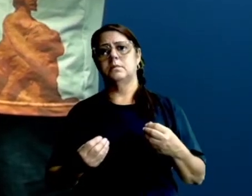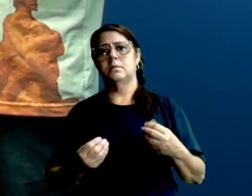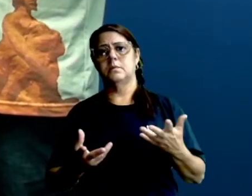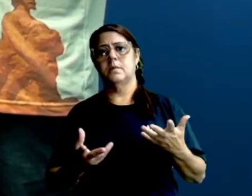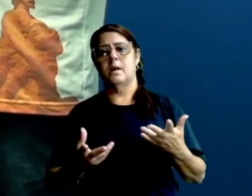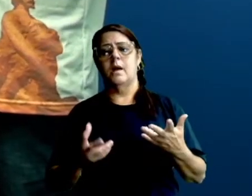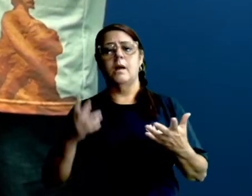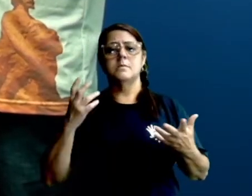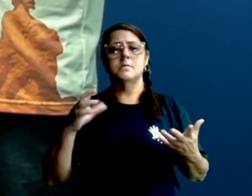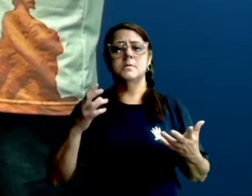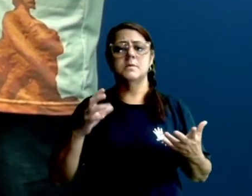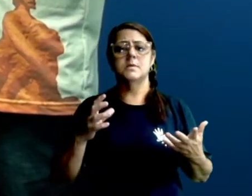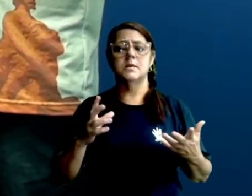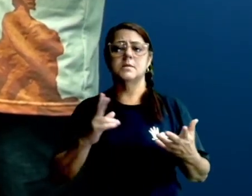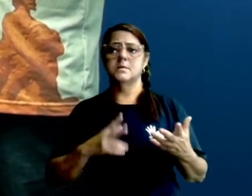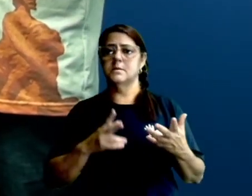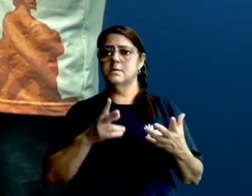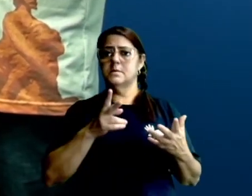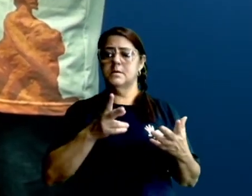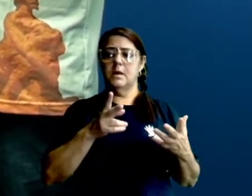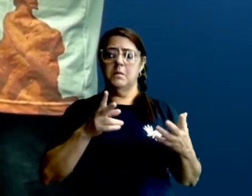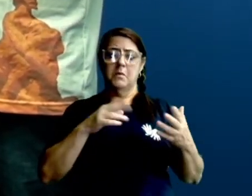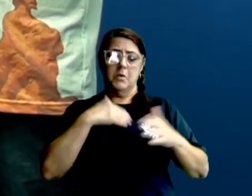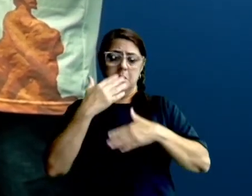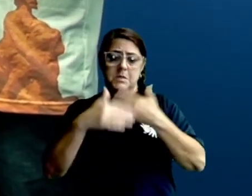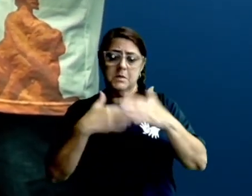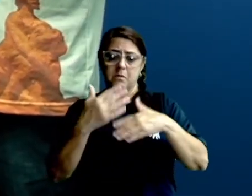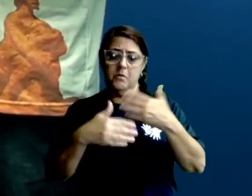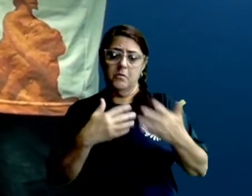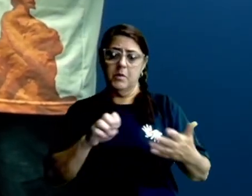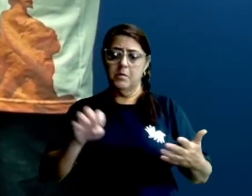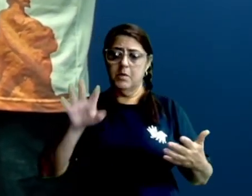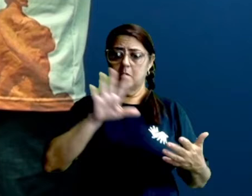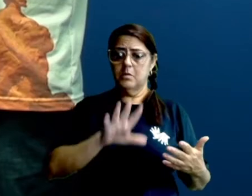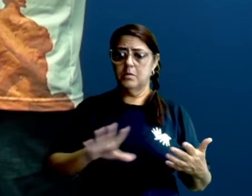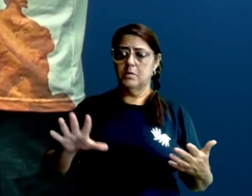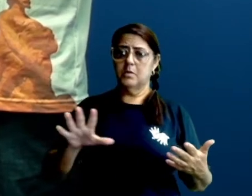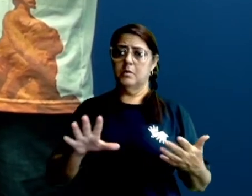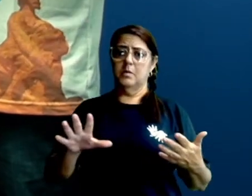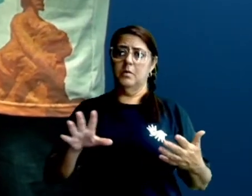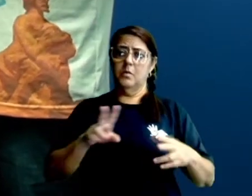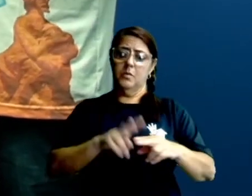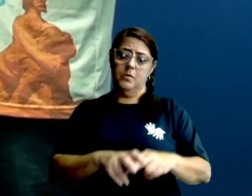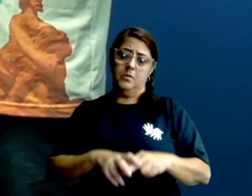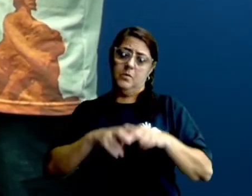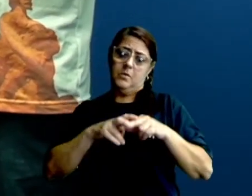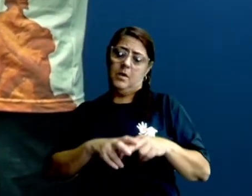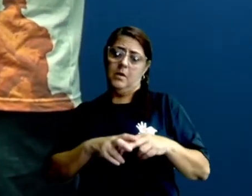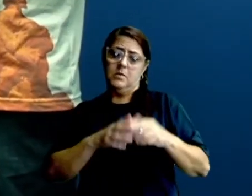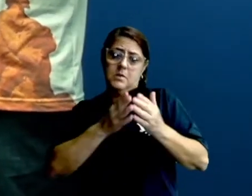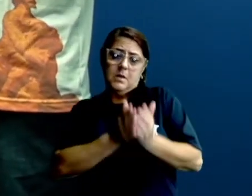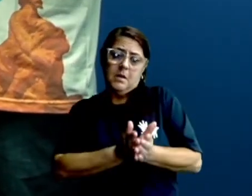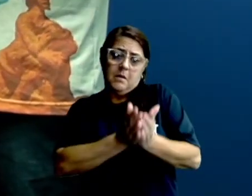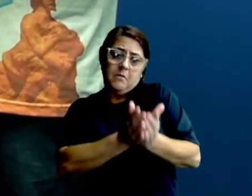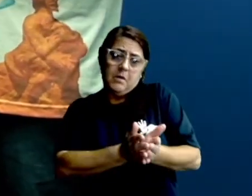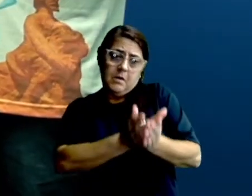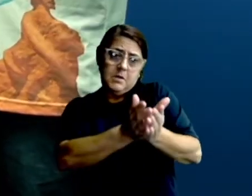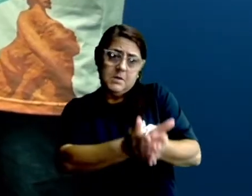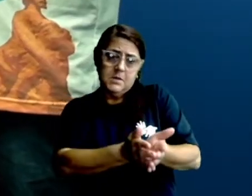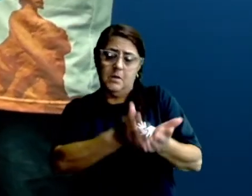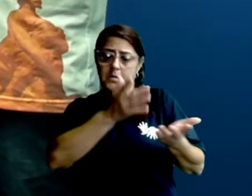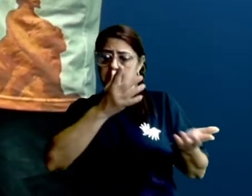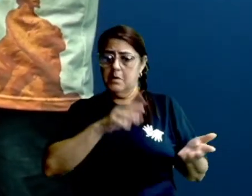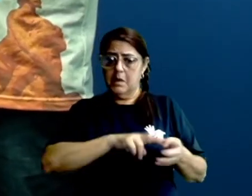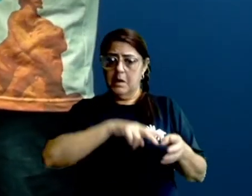essa ciência, né, ela sempre foi muito ligada, muito desenvolvida pelos europeus, né, por conta das grandes navegações, né, que eles se lançaram ao